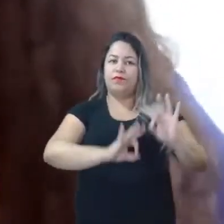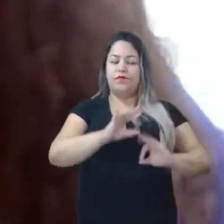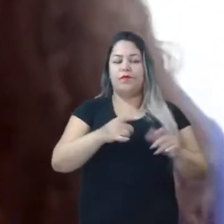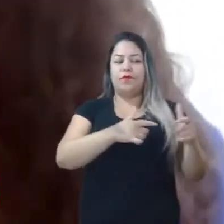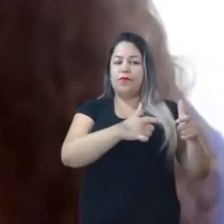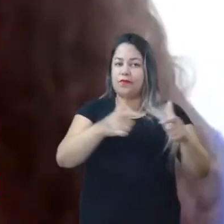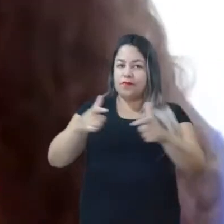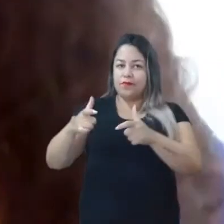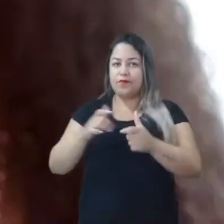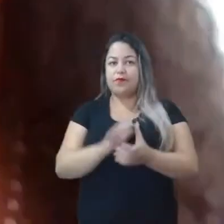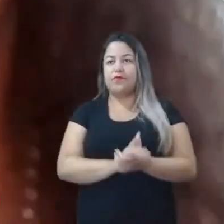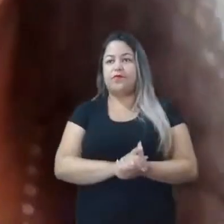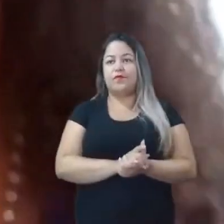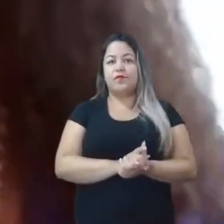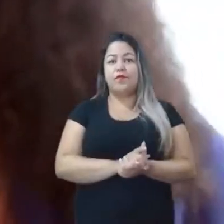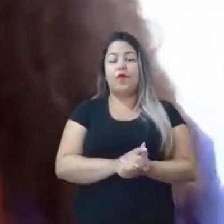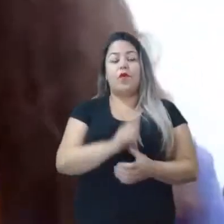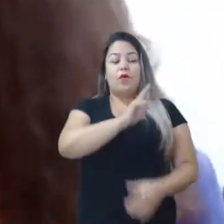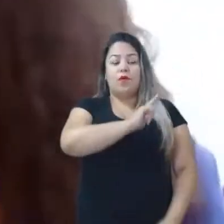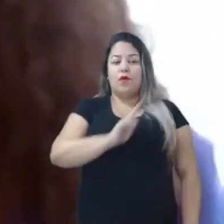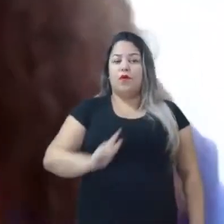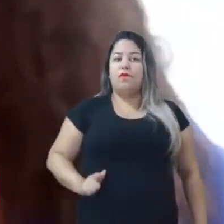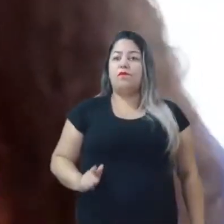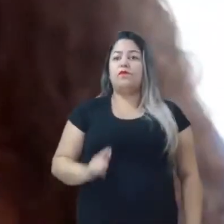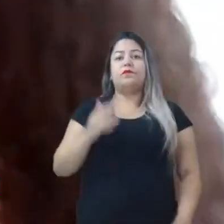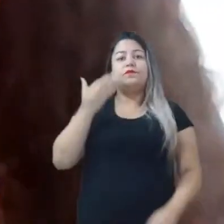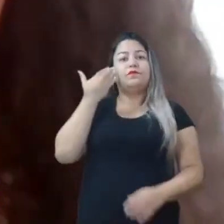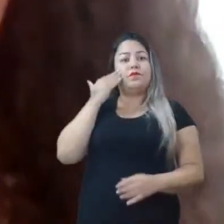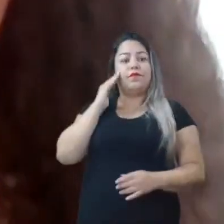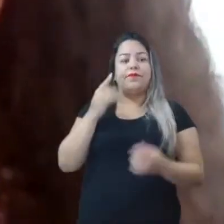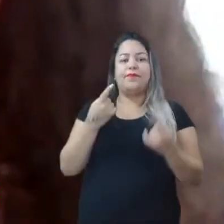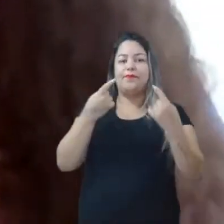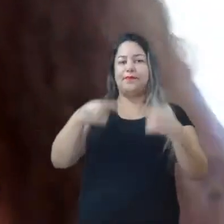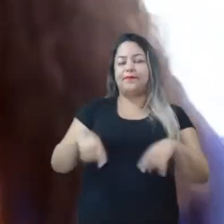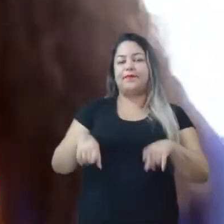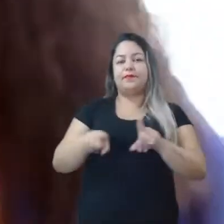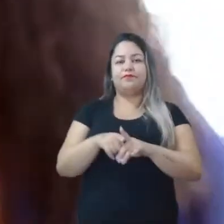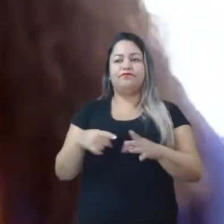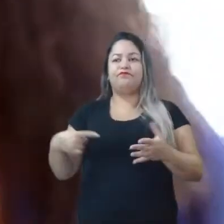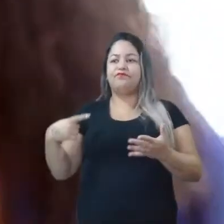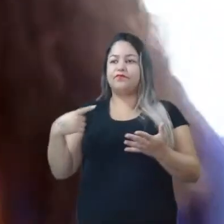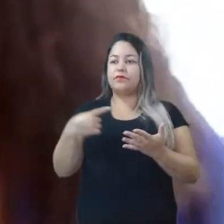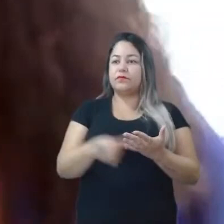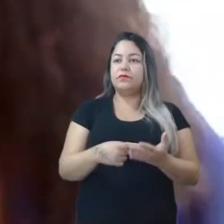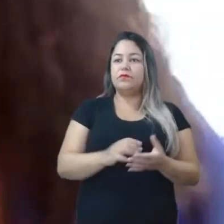lugares, como os governos enxergam as políticas e ações de afirmativa,